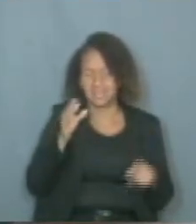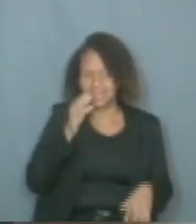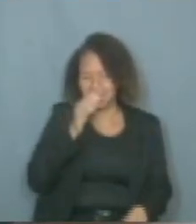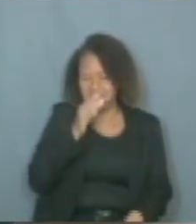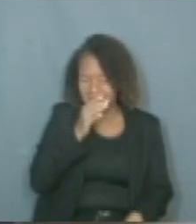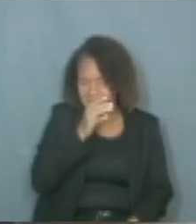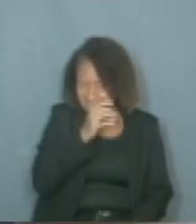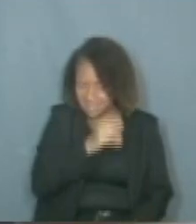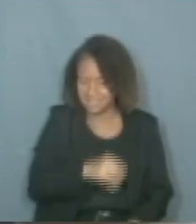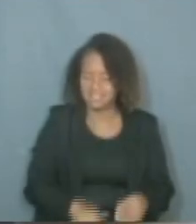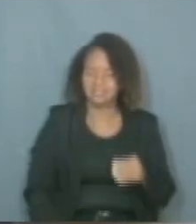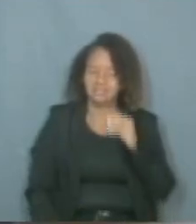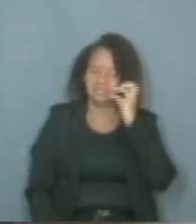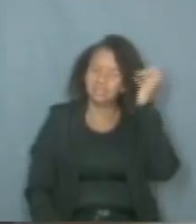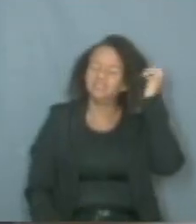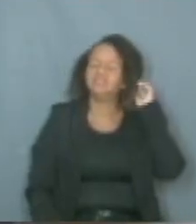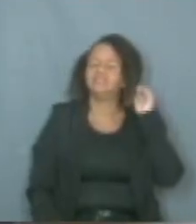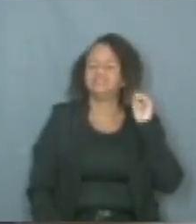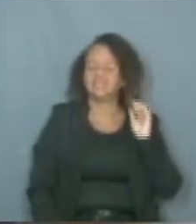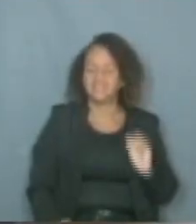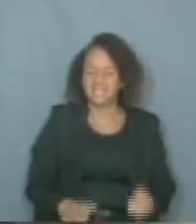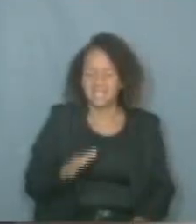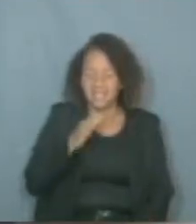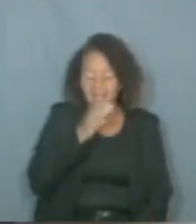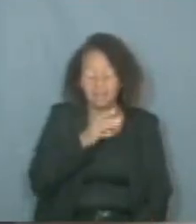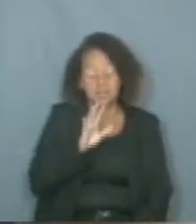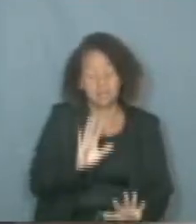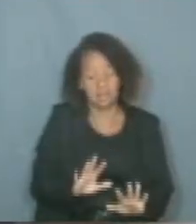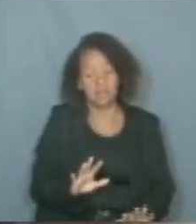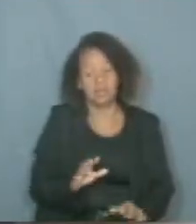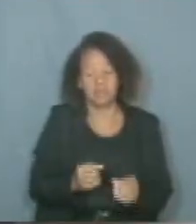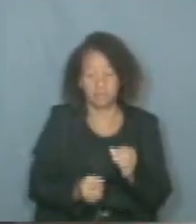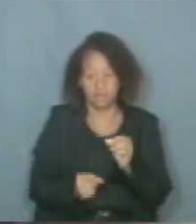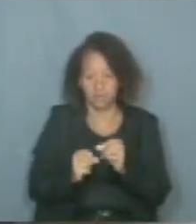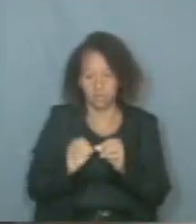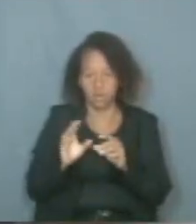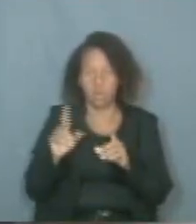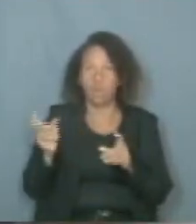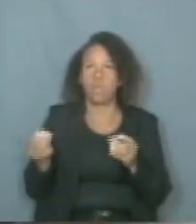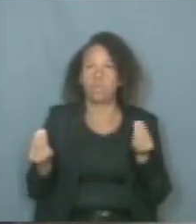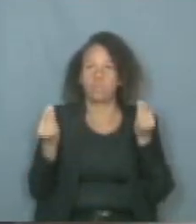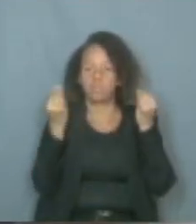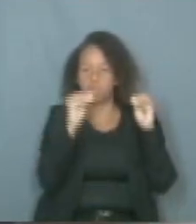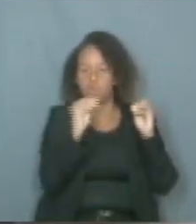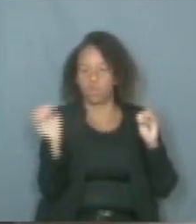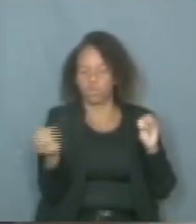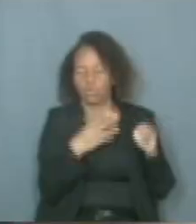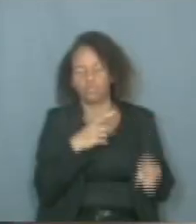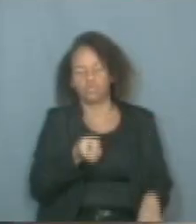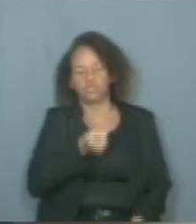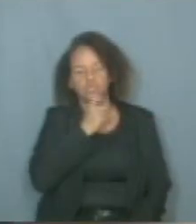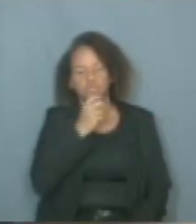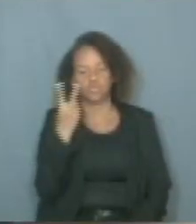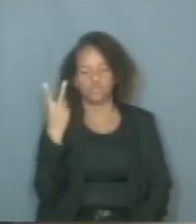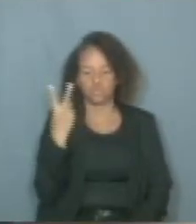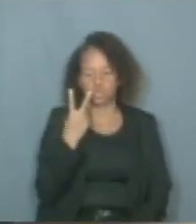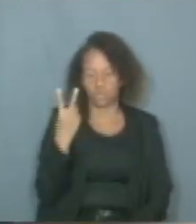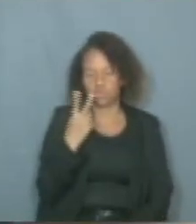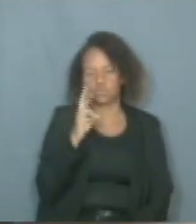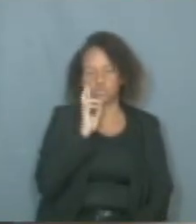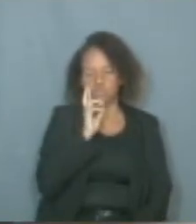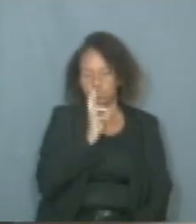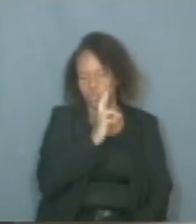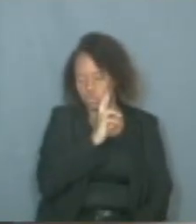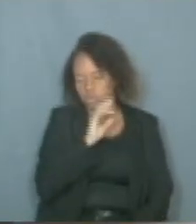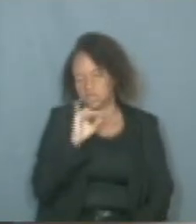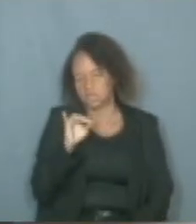quentes, e seria o caso de instalar ar-condicionado nos 2 restaurantes, tanto no